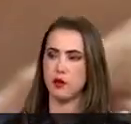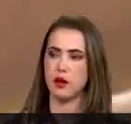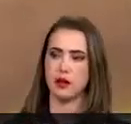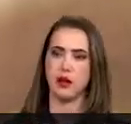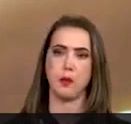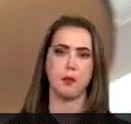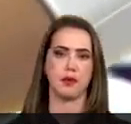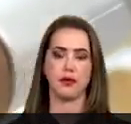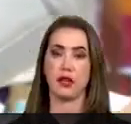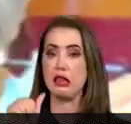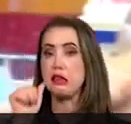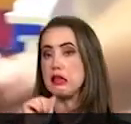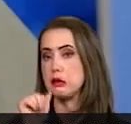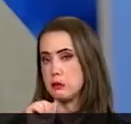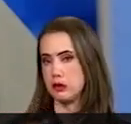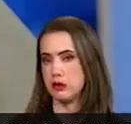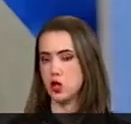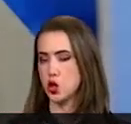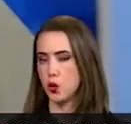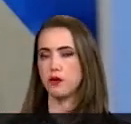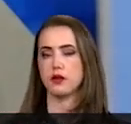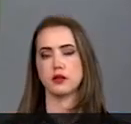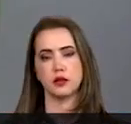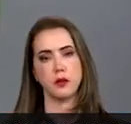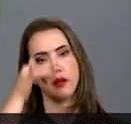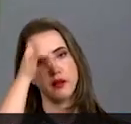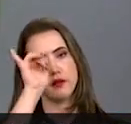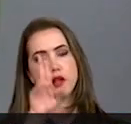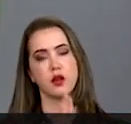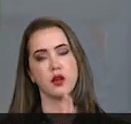meninas e nas jovens e a prevenção mesmo por meio do rastreamento.